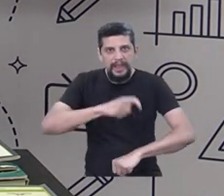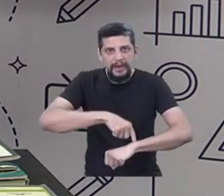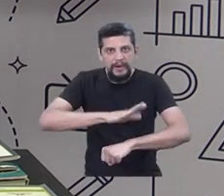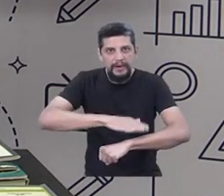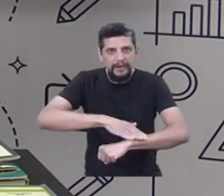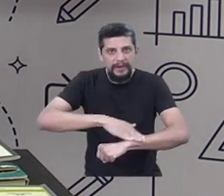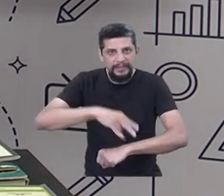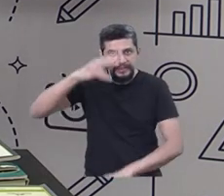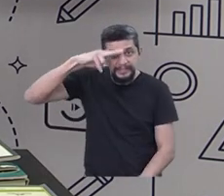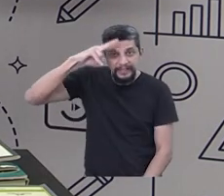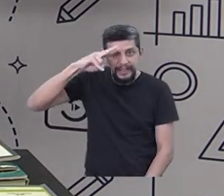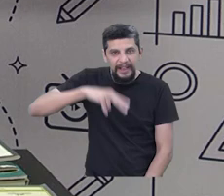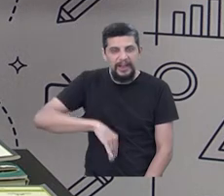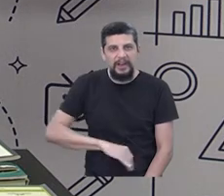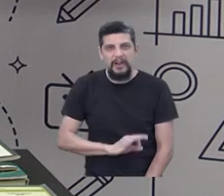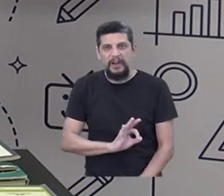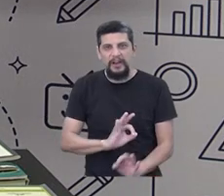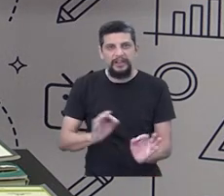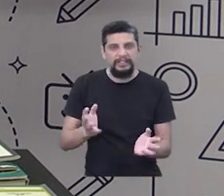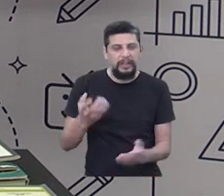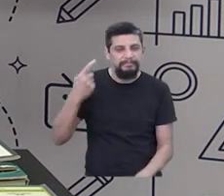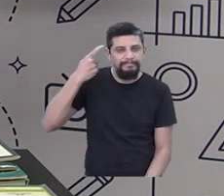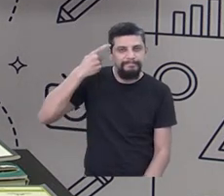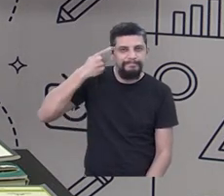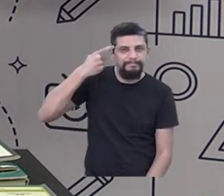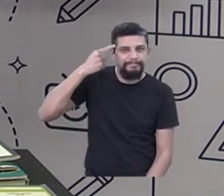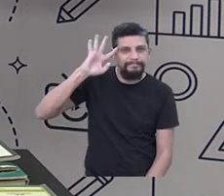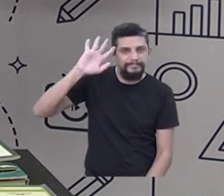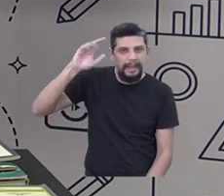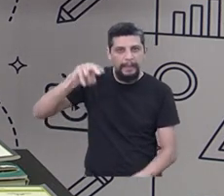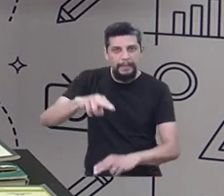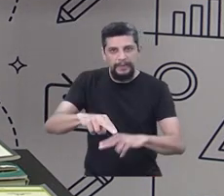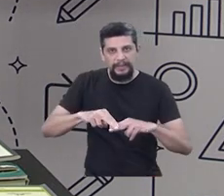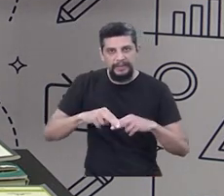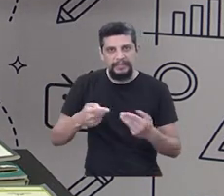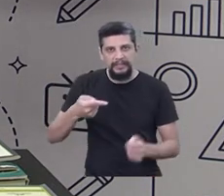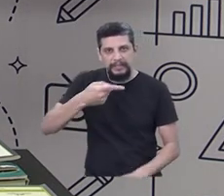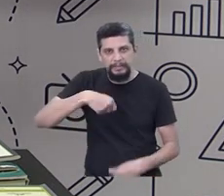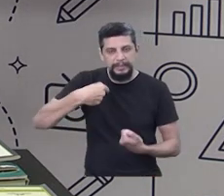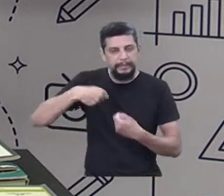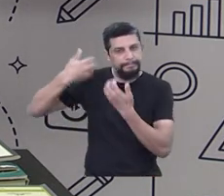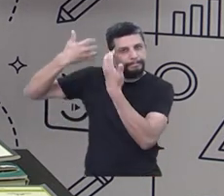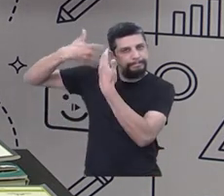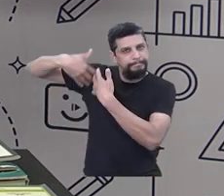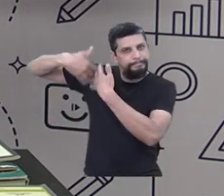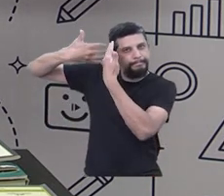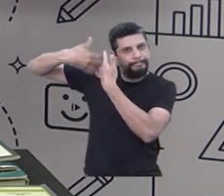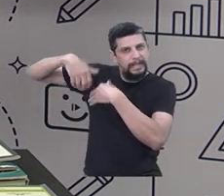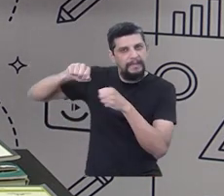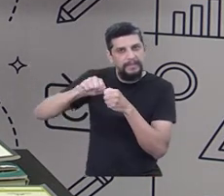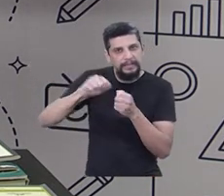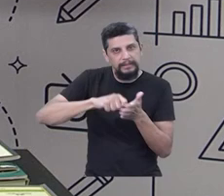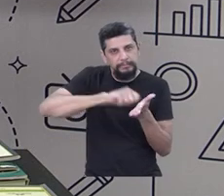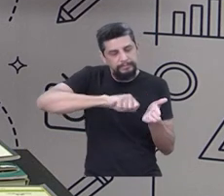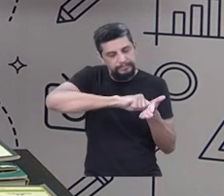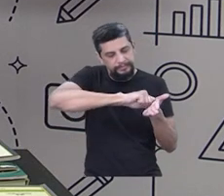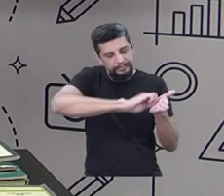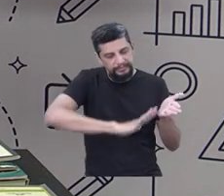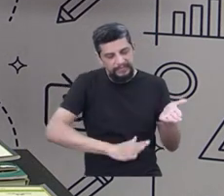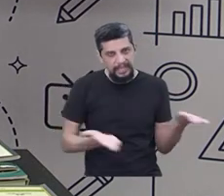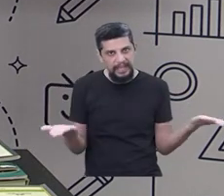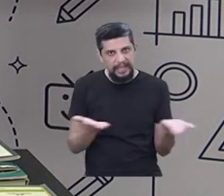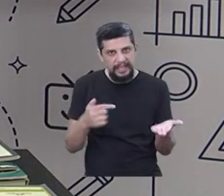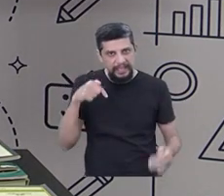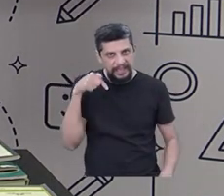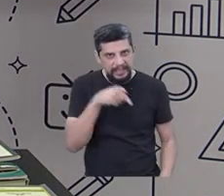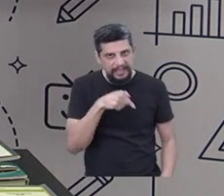hora da história ficar onde? Na nossa bagagem. Para isso, nós vamos refletir e fazer atividades.